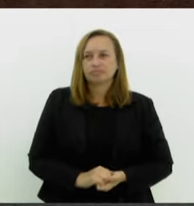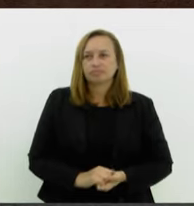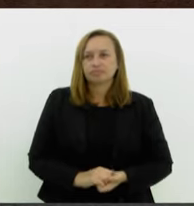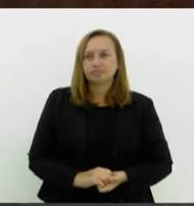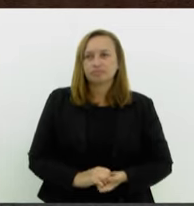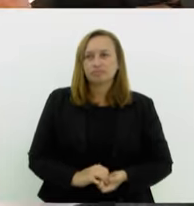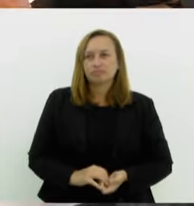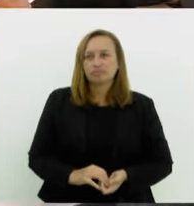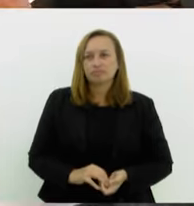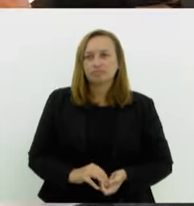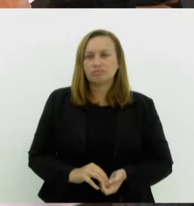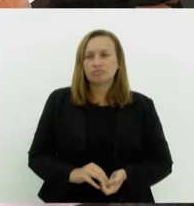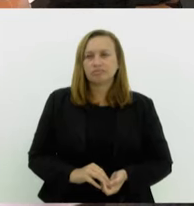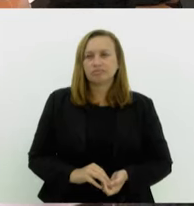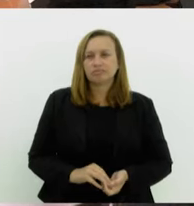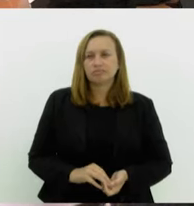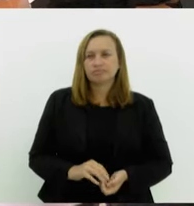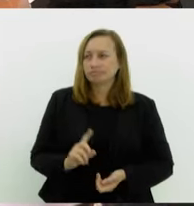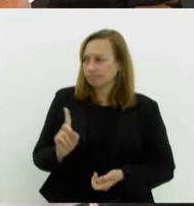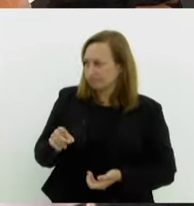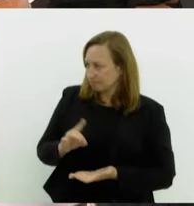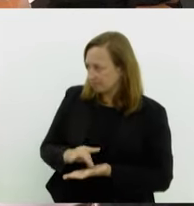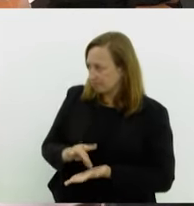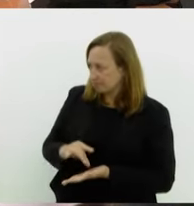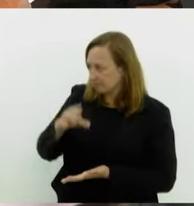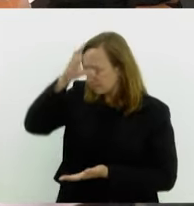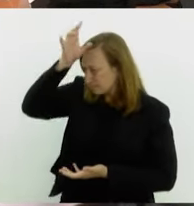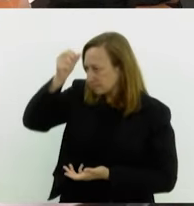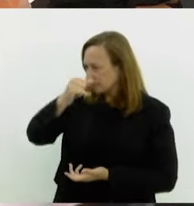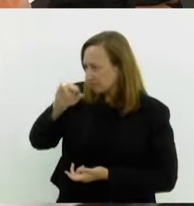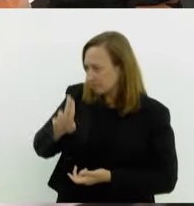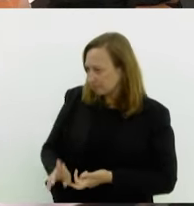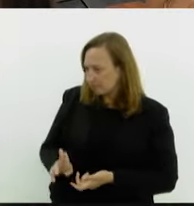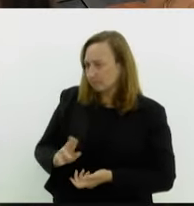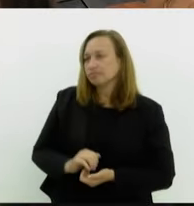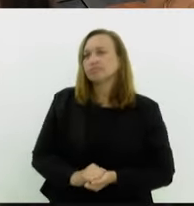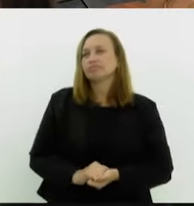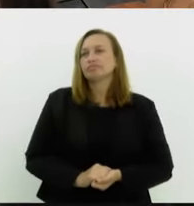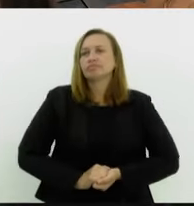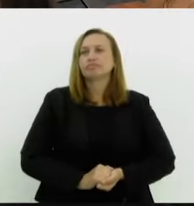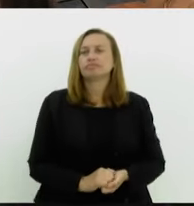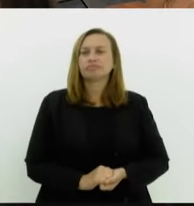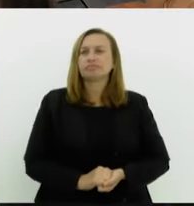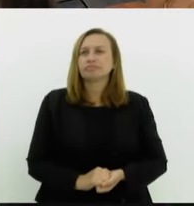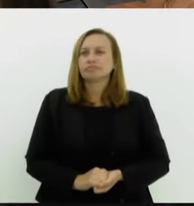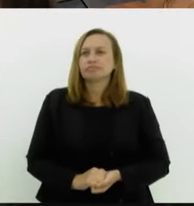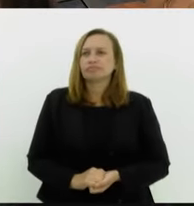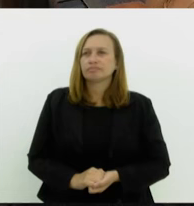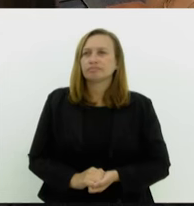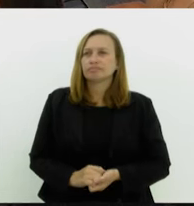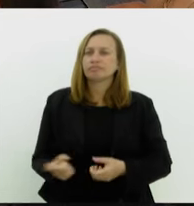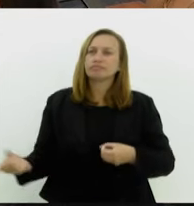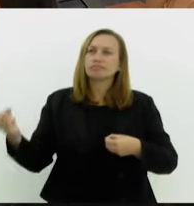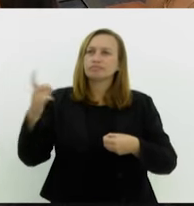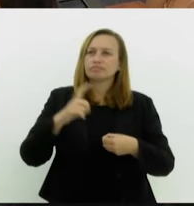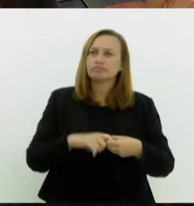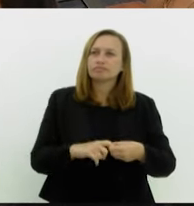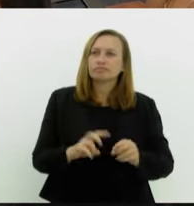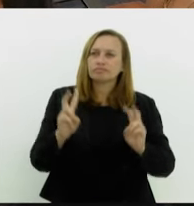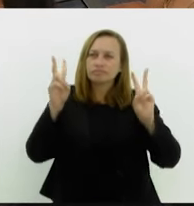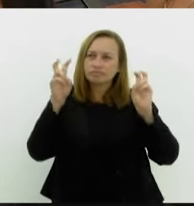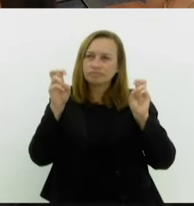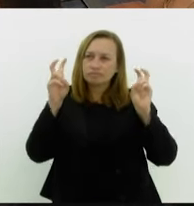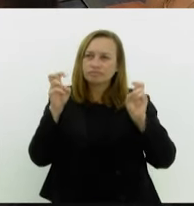lá não é não tia Ju e aí voltando para essa questão